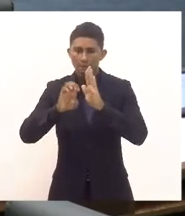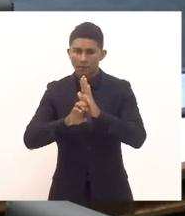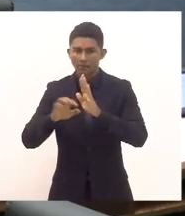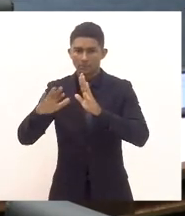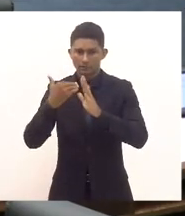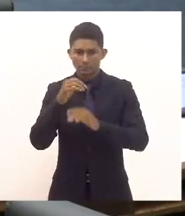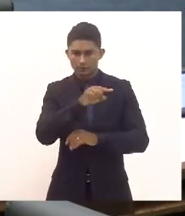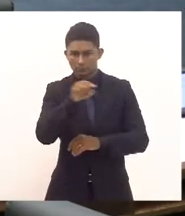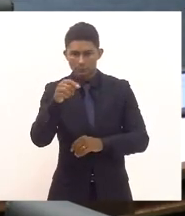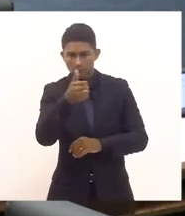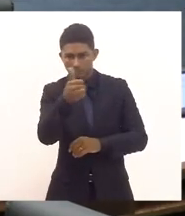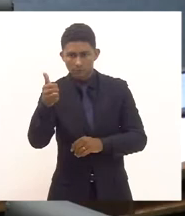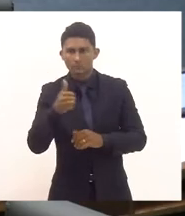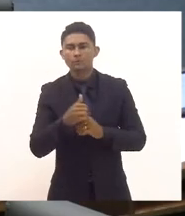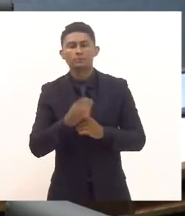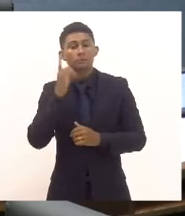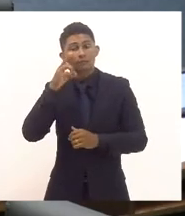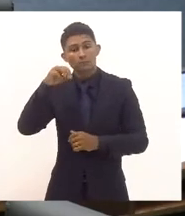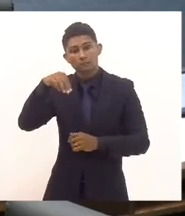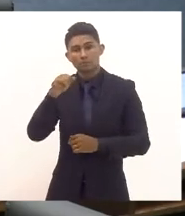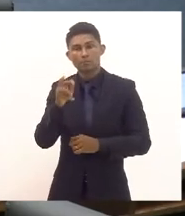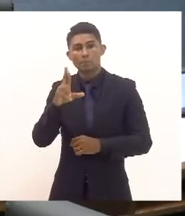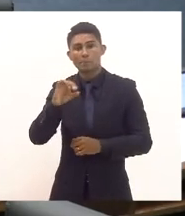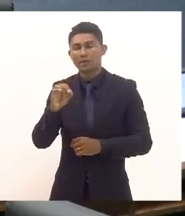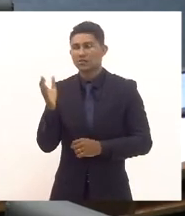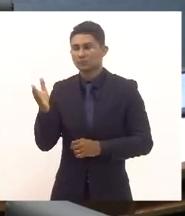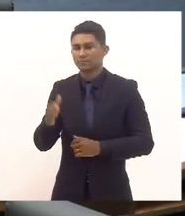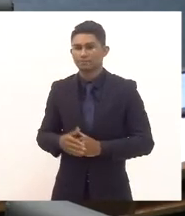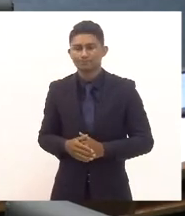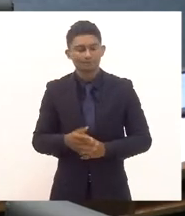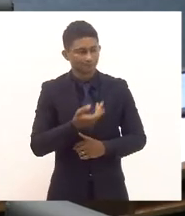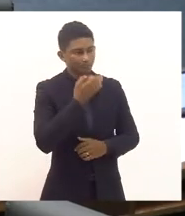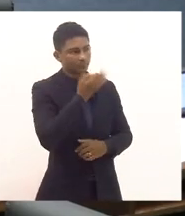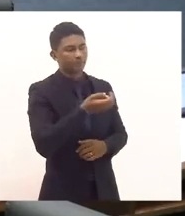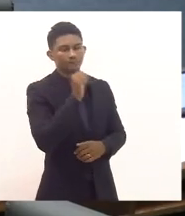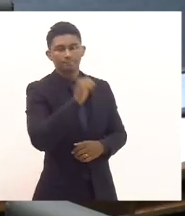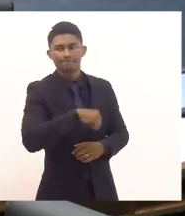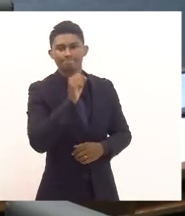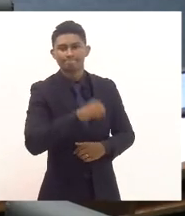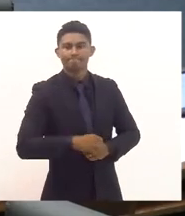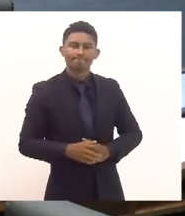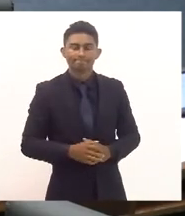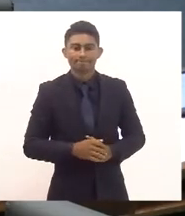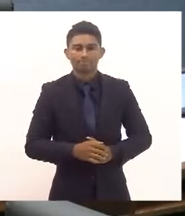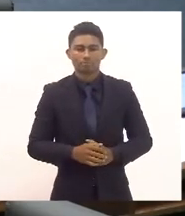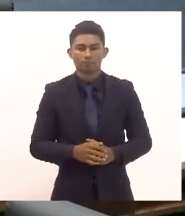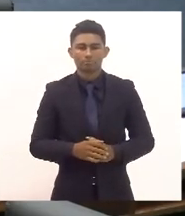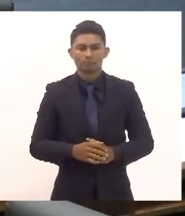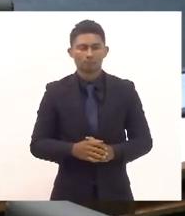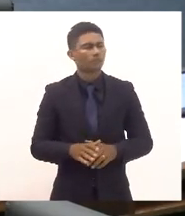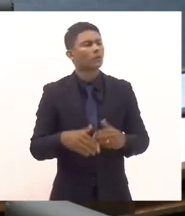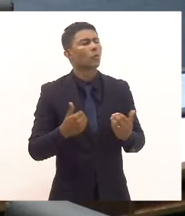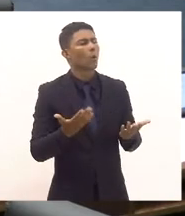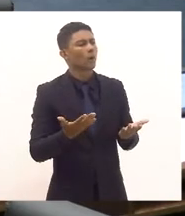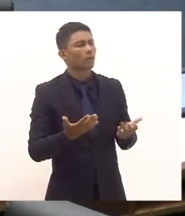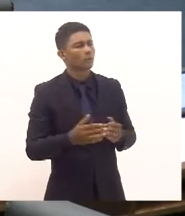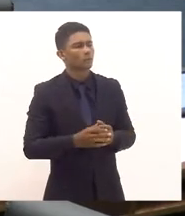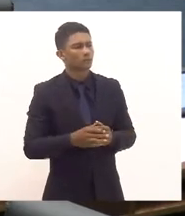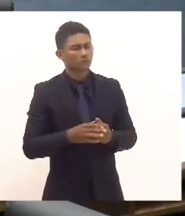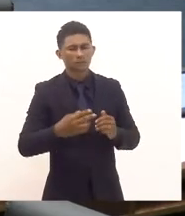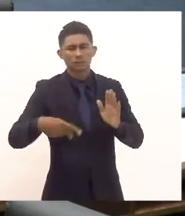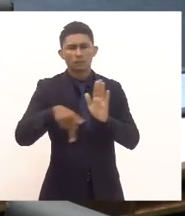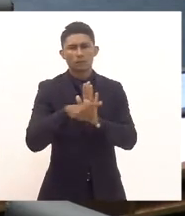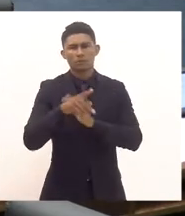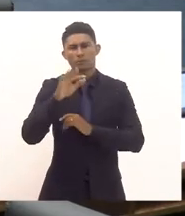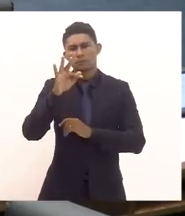e para o Márcio Pacheco o parecer favorável é o continua Felipe Soares